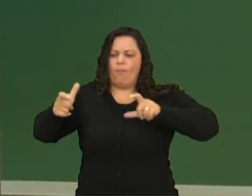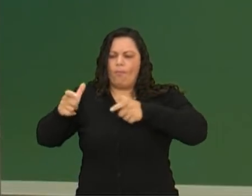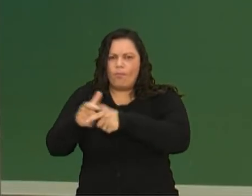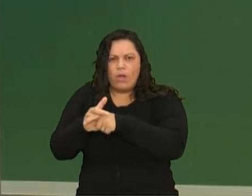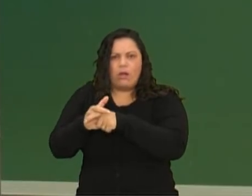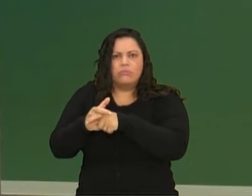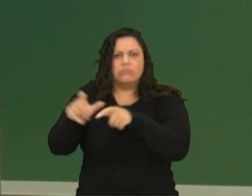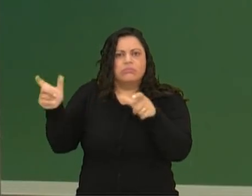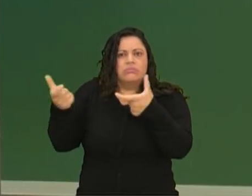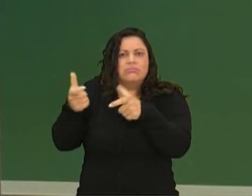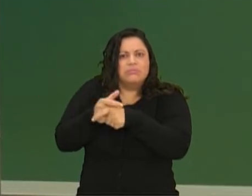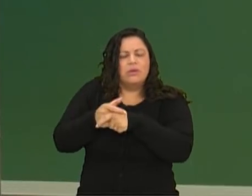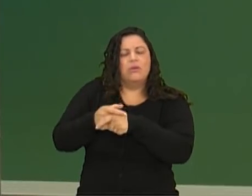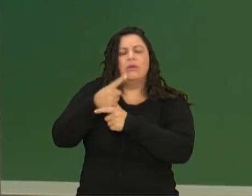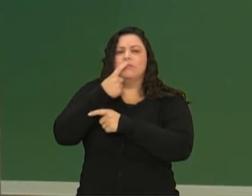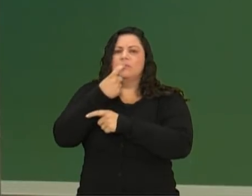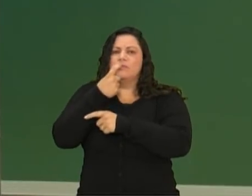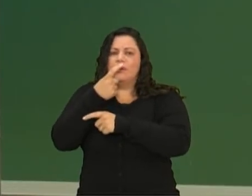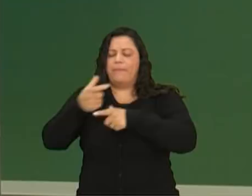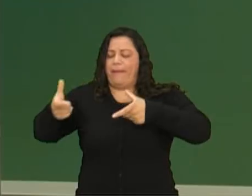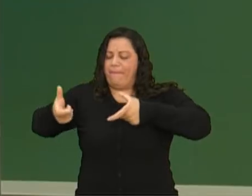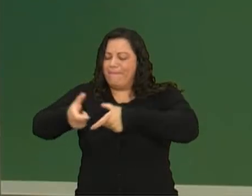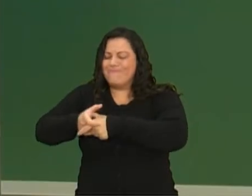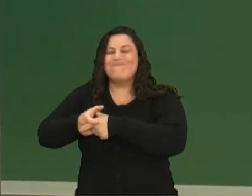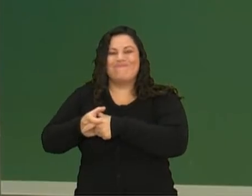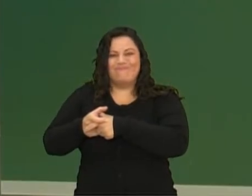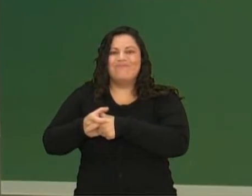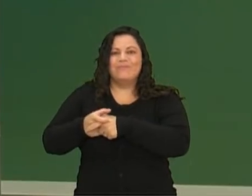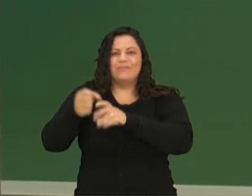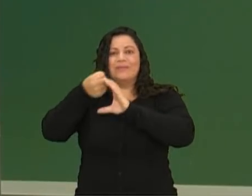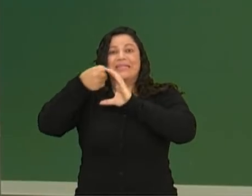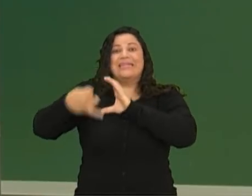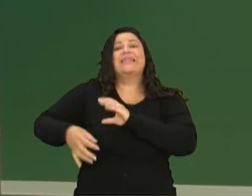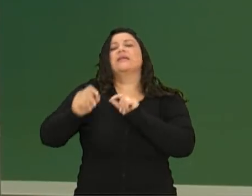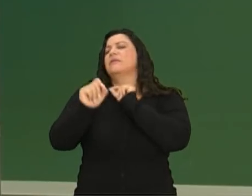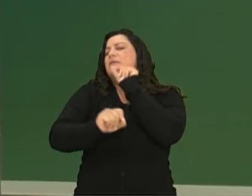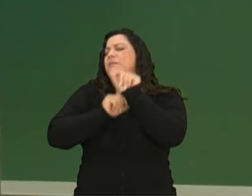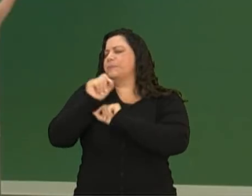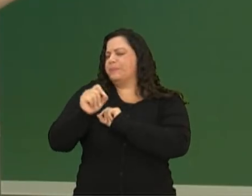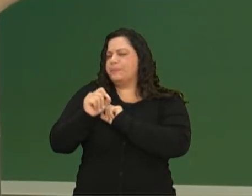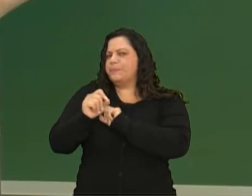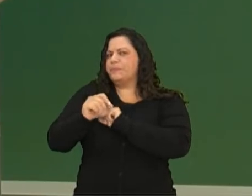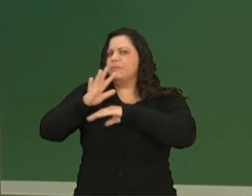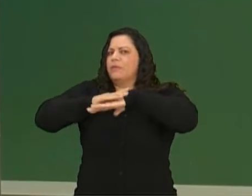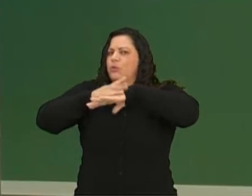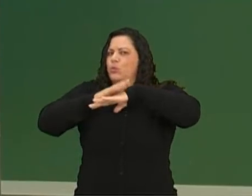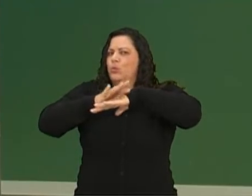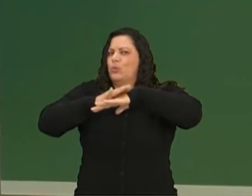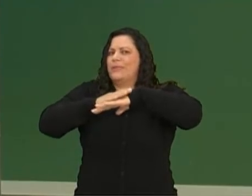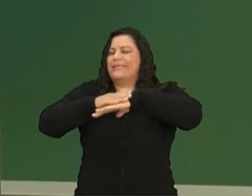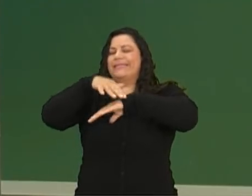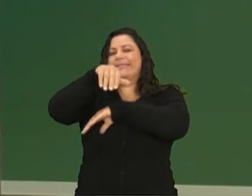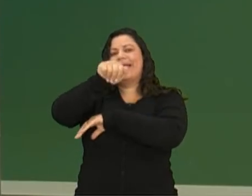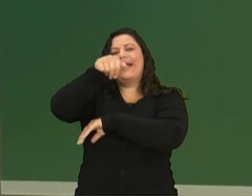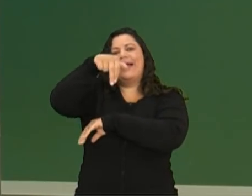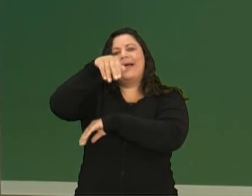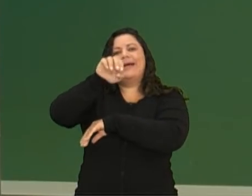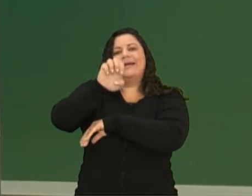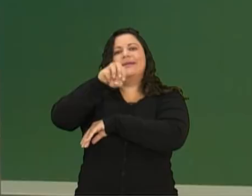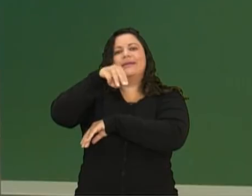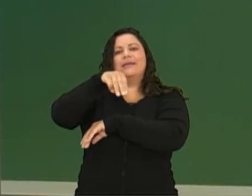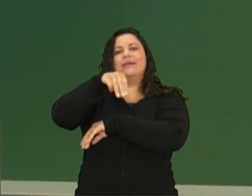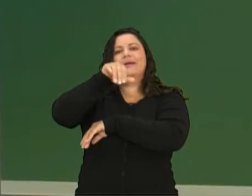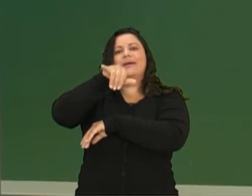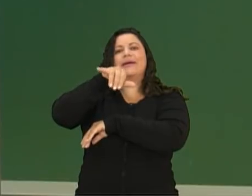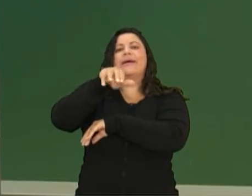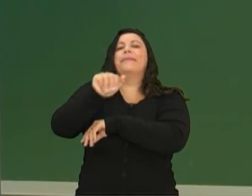seus glóbulos vermelhos, ou seja, caracteriza uma doença que nós já conversamos, que é a anemia. E você